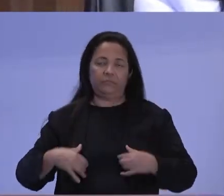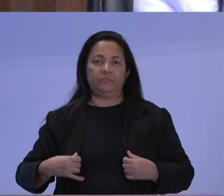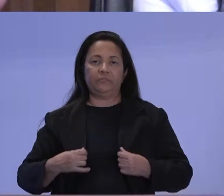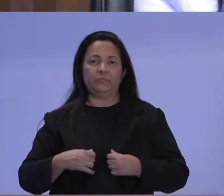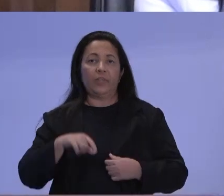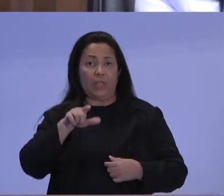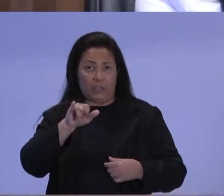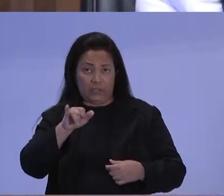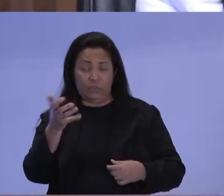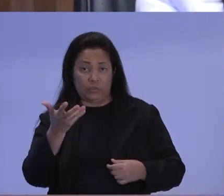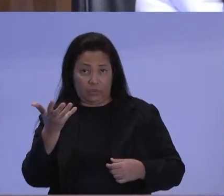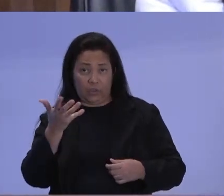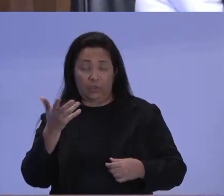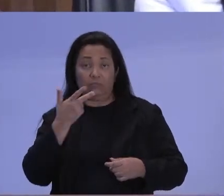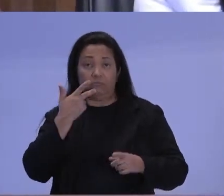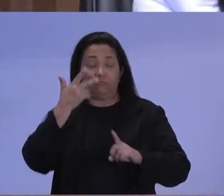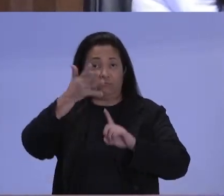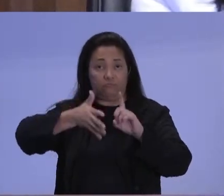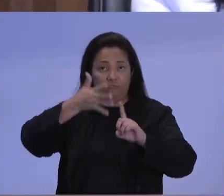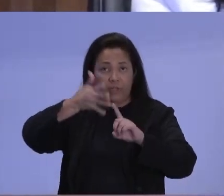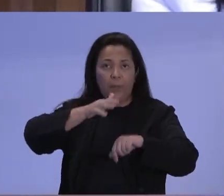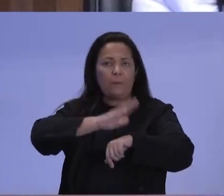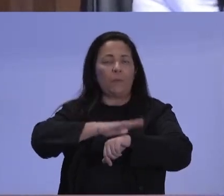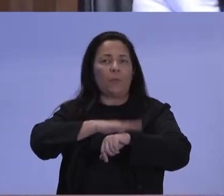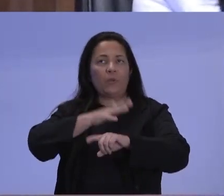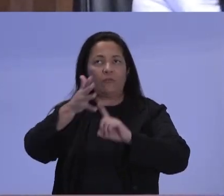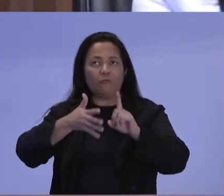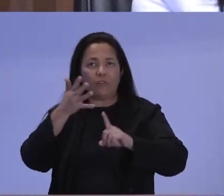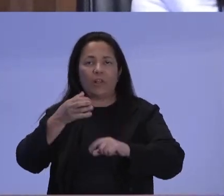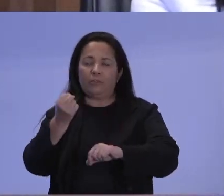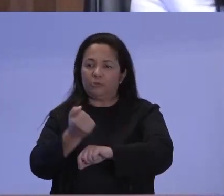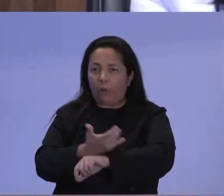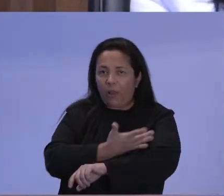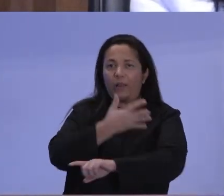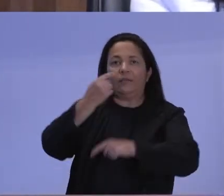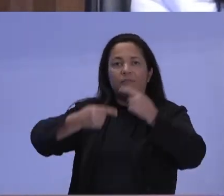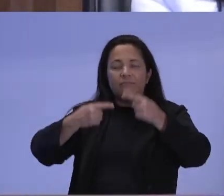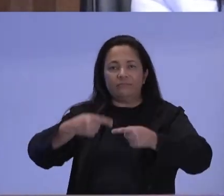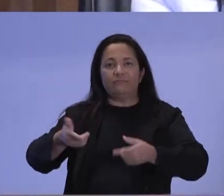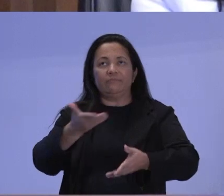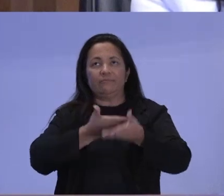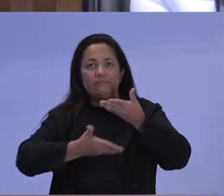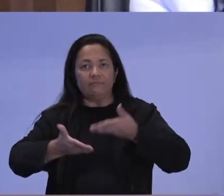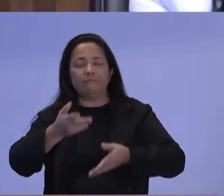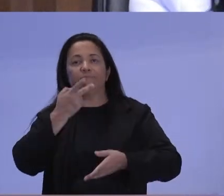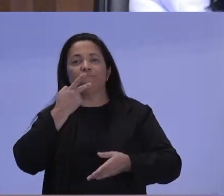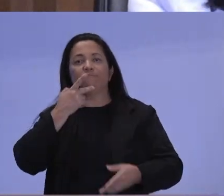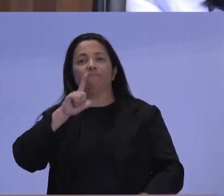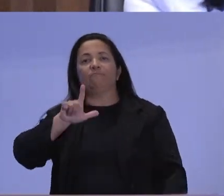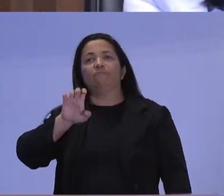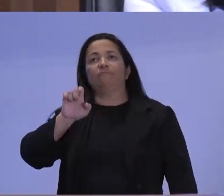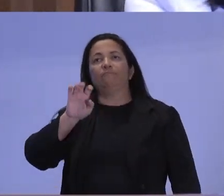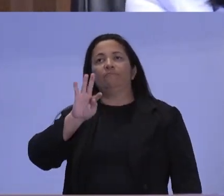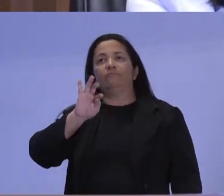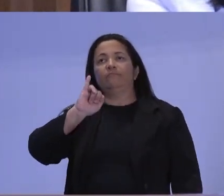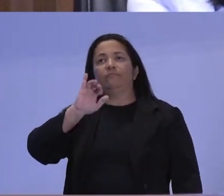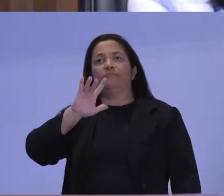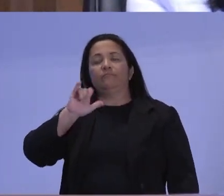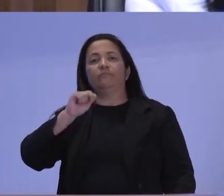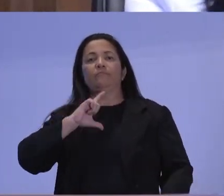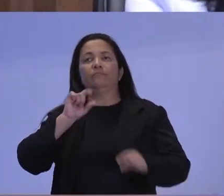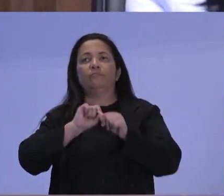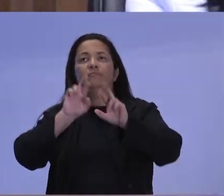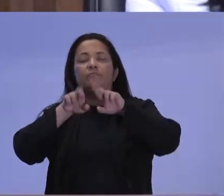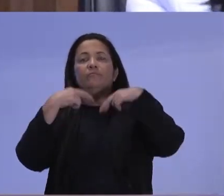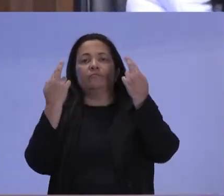falar, que aqui é o momento da gente falar, se posicionar, discutir também. Eu até falei para a doutora Letícia que nós vamos ter uma reunião provavelmente no meio